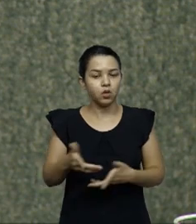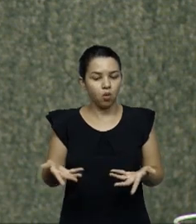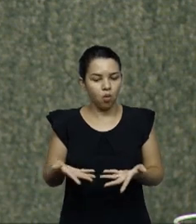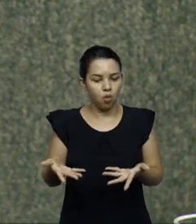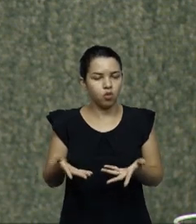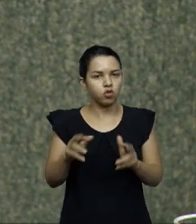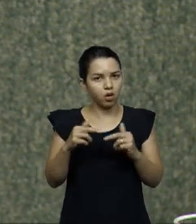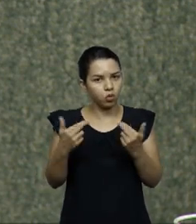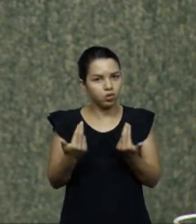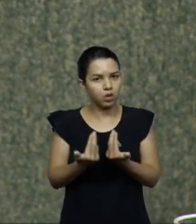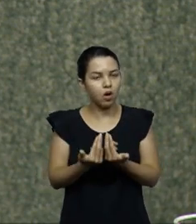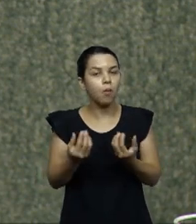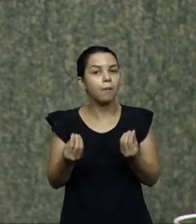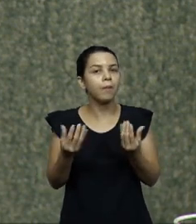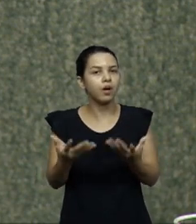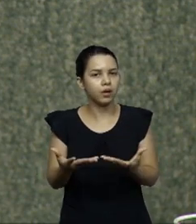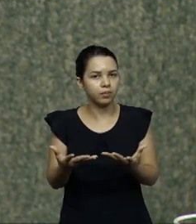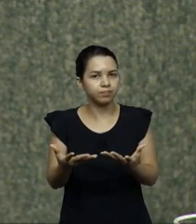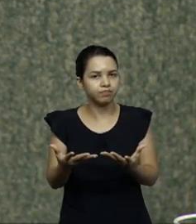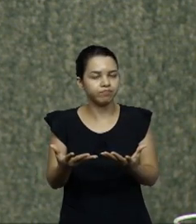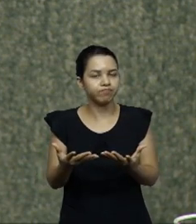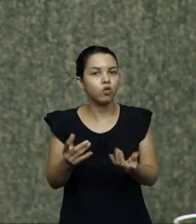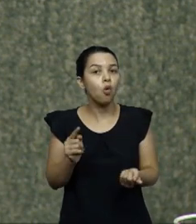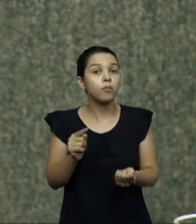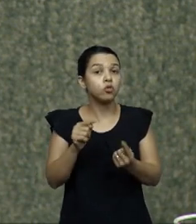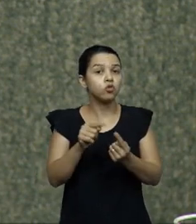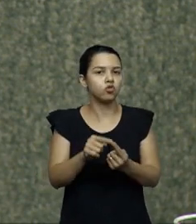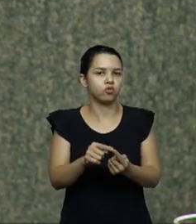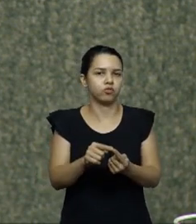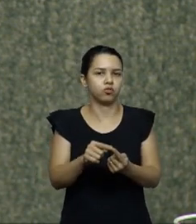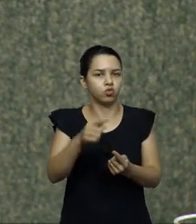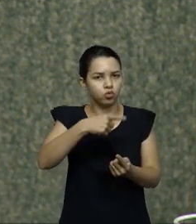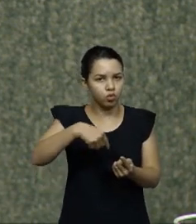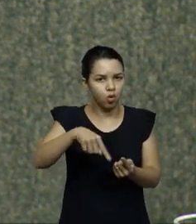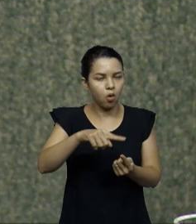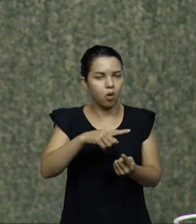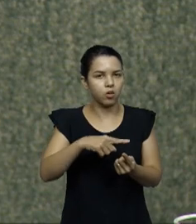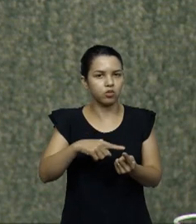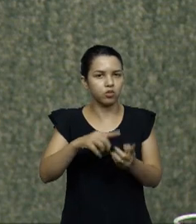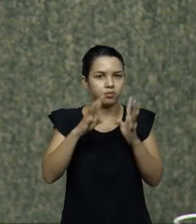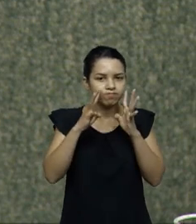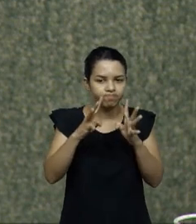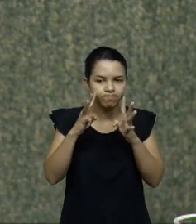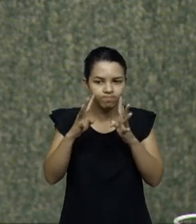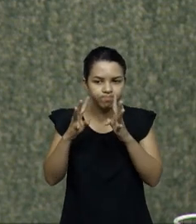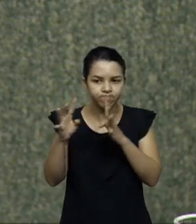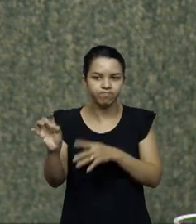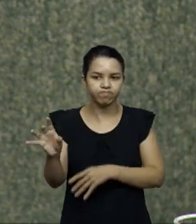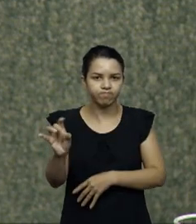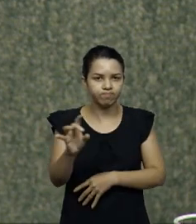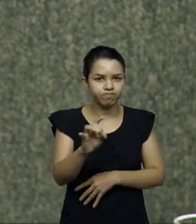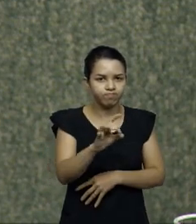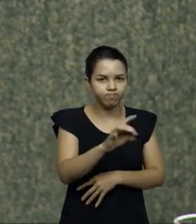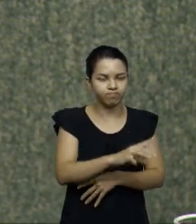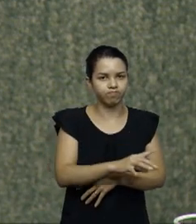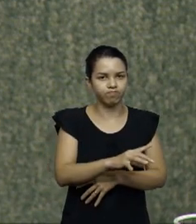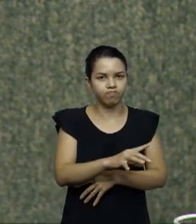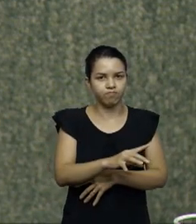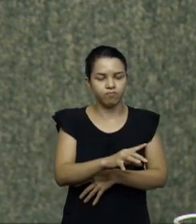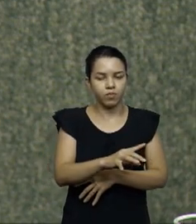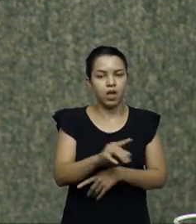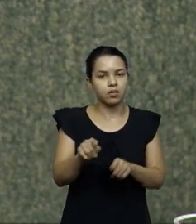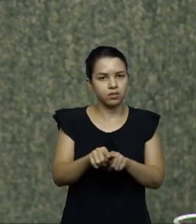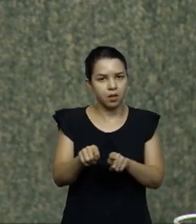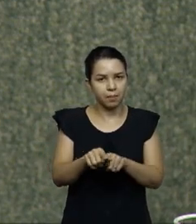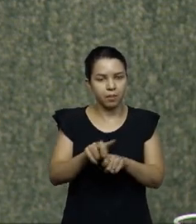tem esse objetivo e a gente ouvir vocês trazer os elementos para entender o que houve e o